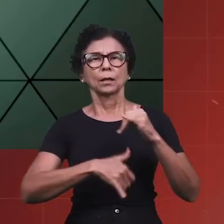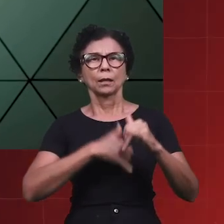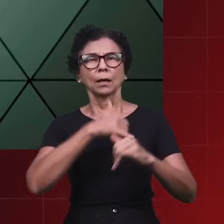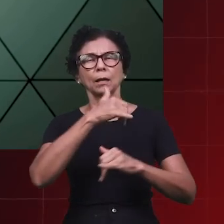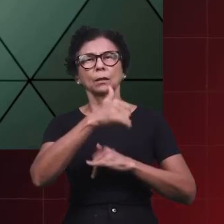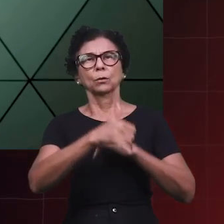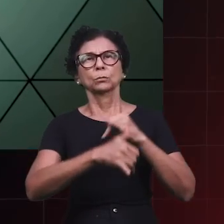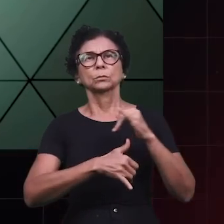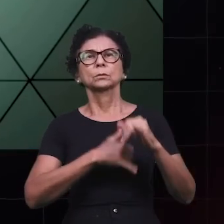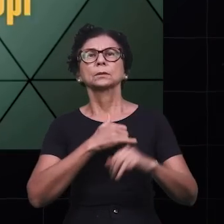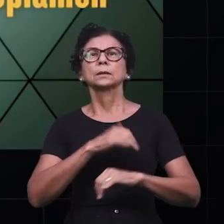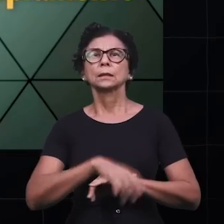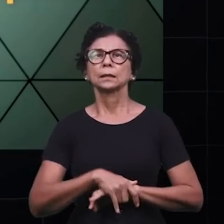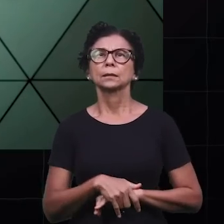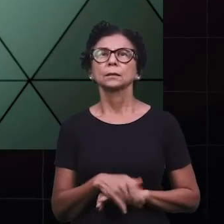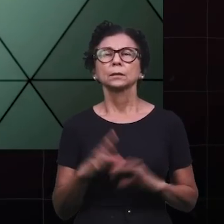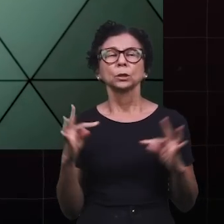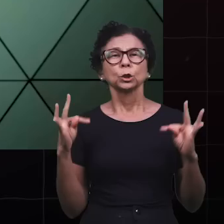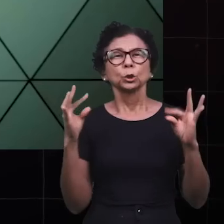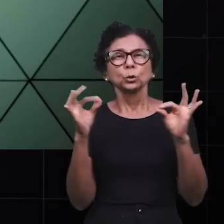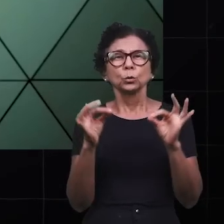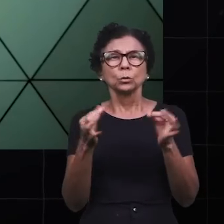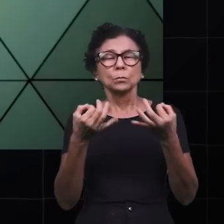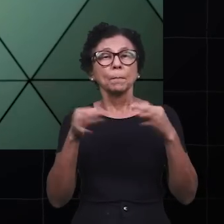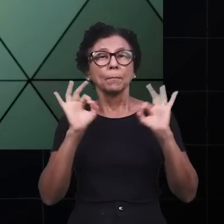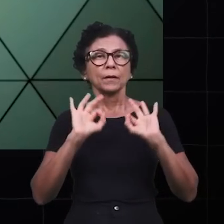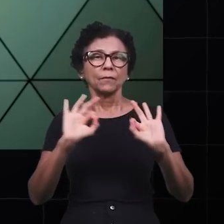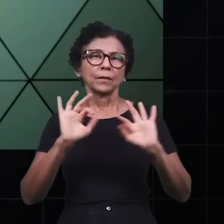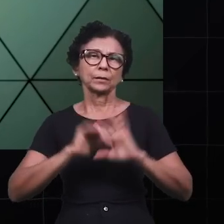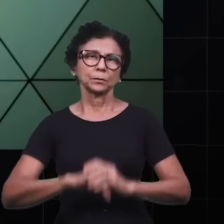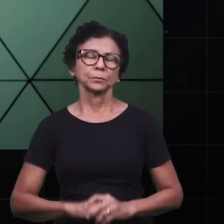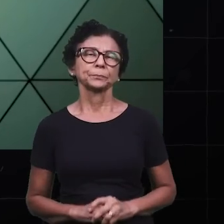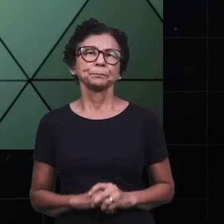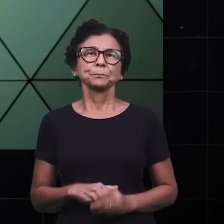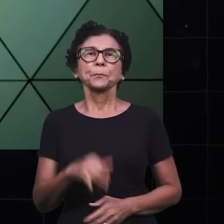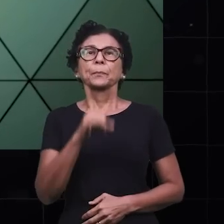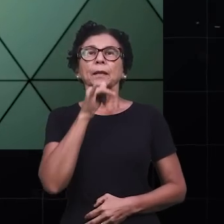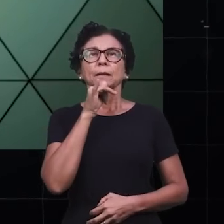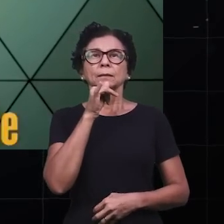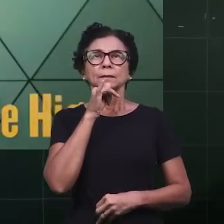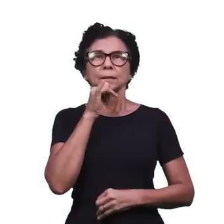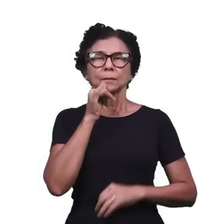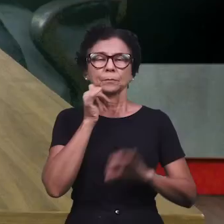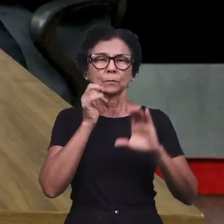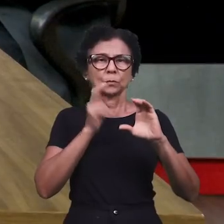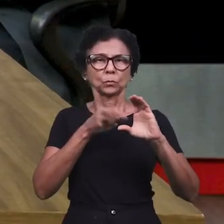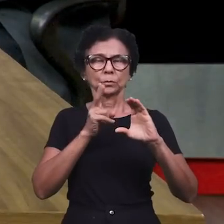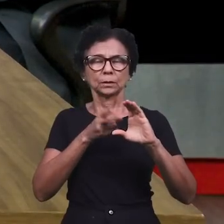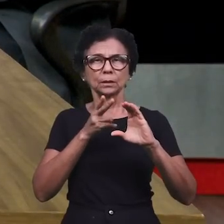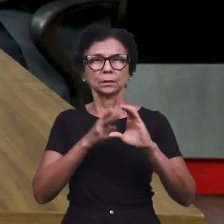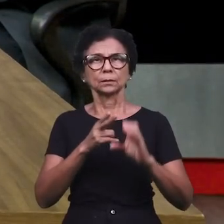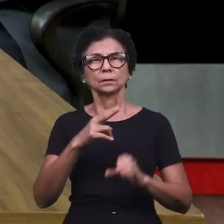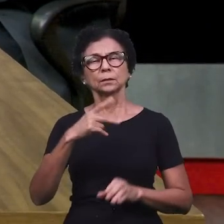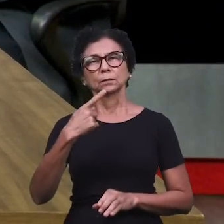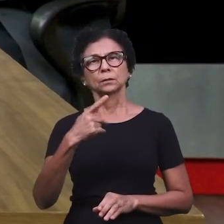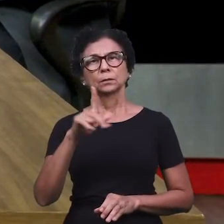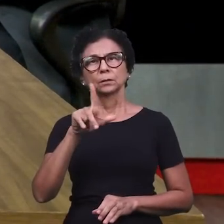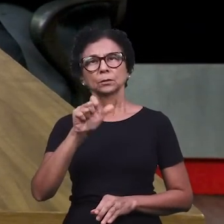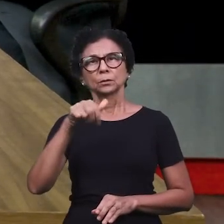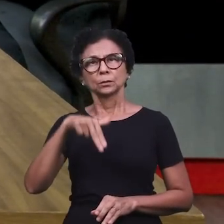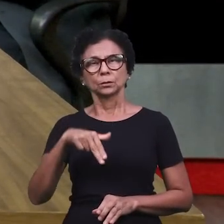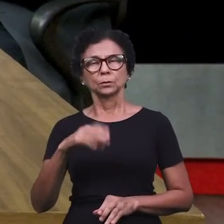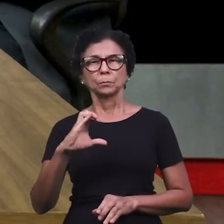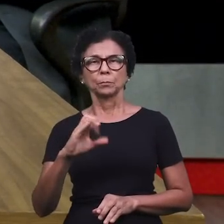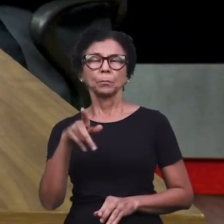que tem que estar minimamente calibrado para que isso funcione. Quer ver um exemplo da constante de Planck? Imagina um estádio